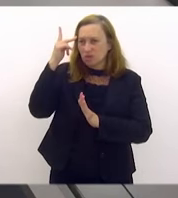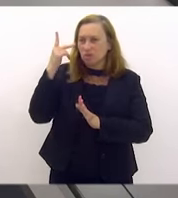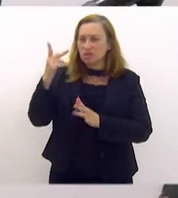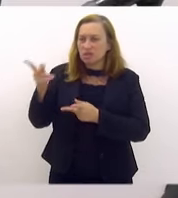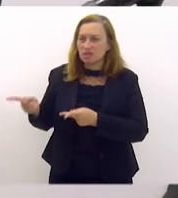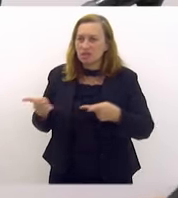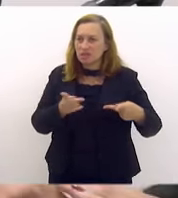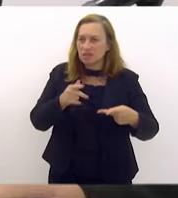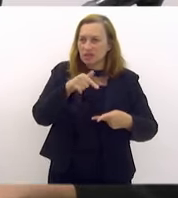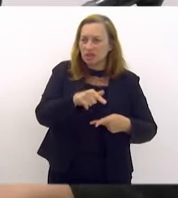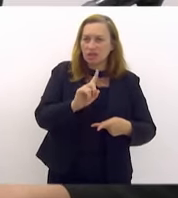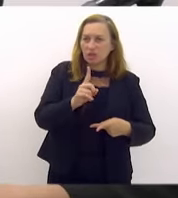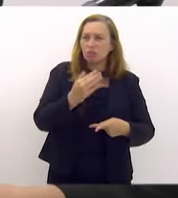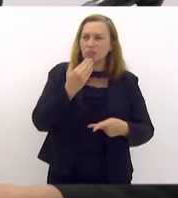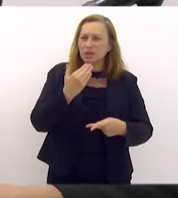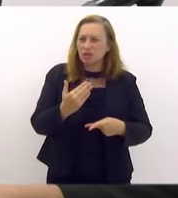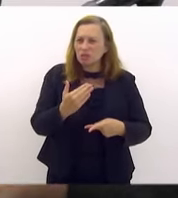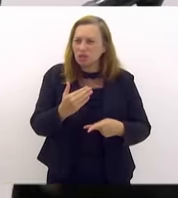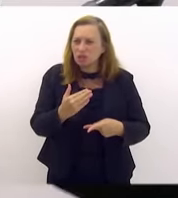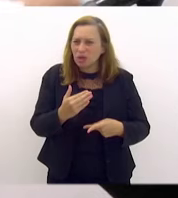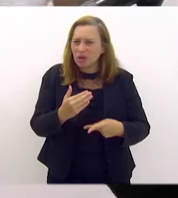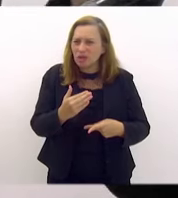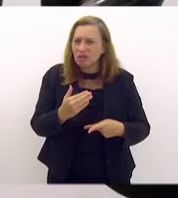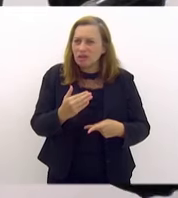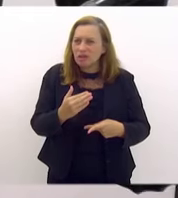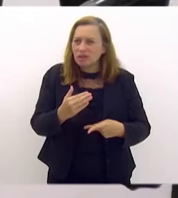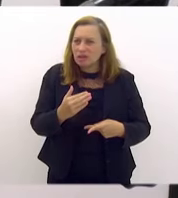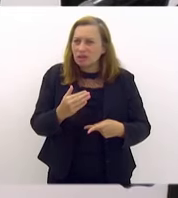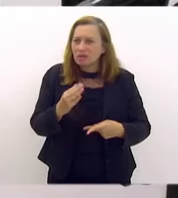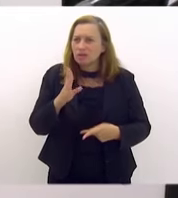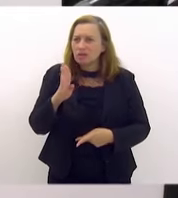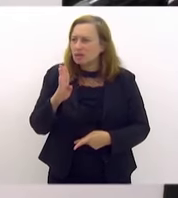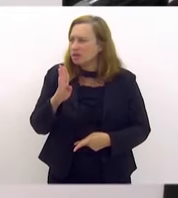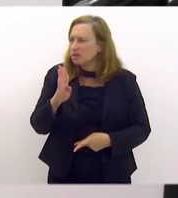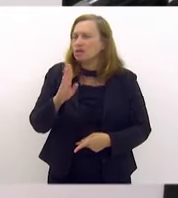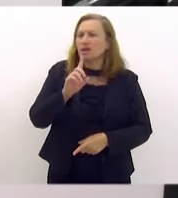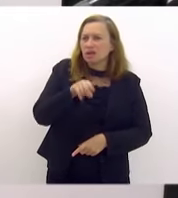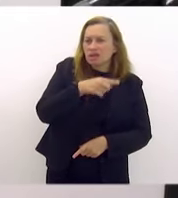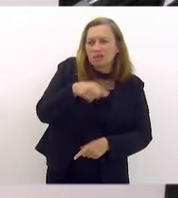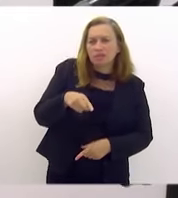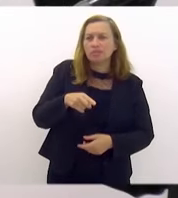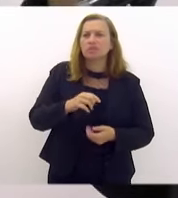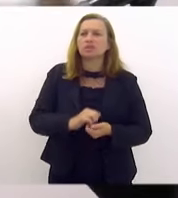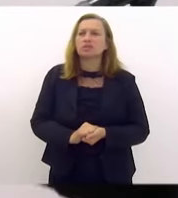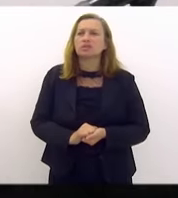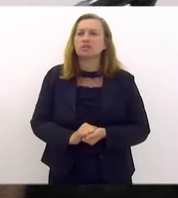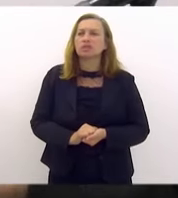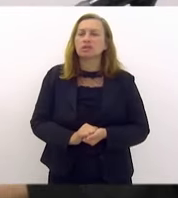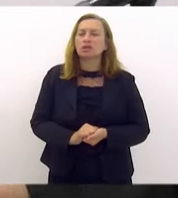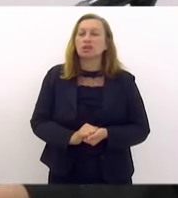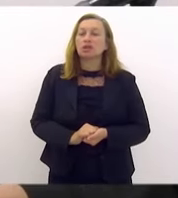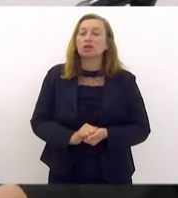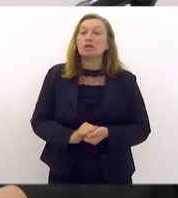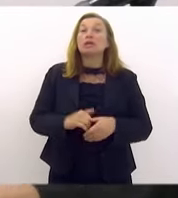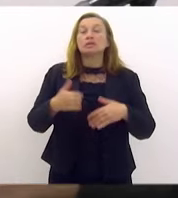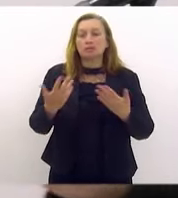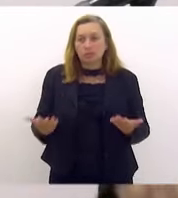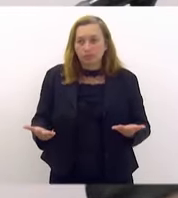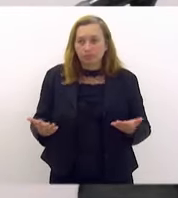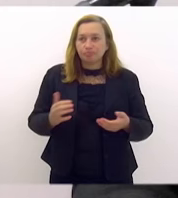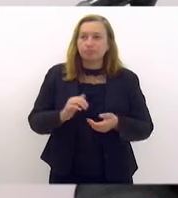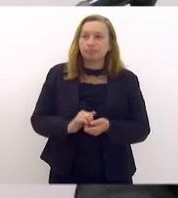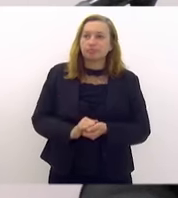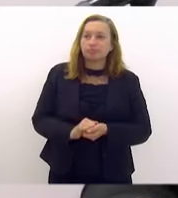não elas não pediram o banimento dessa desse método eles pediram o aperfeiçoamento desse método então assim